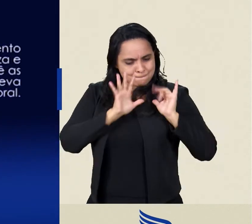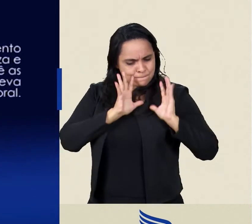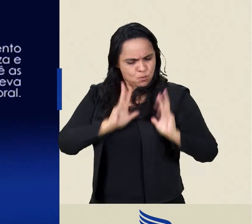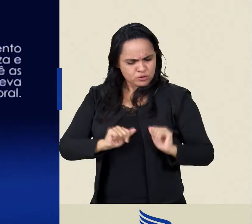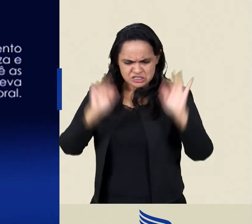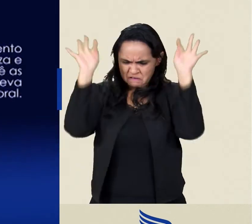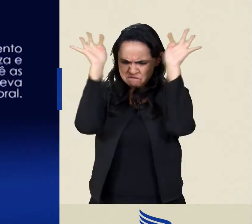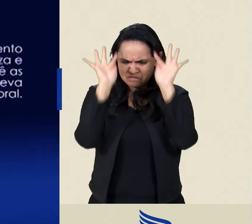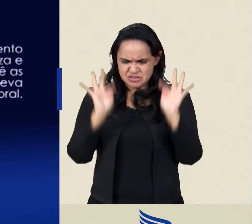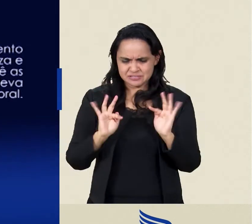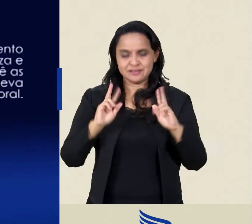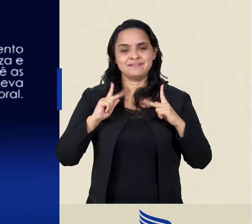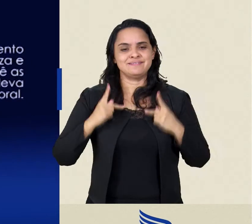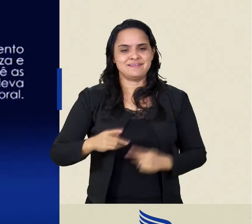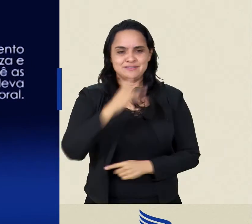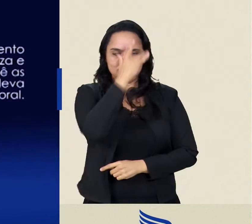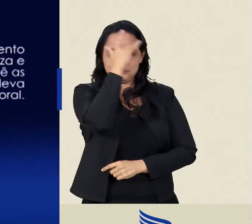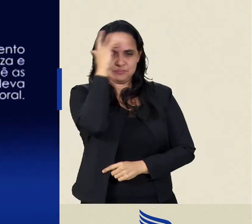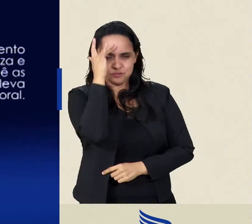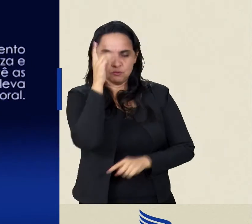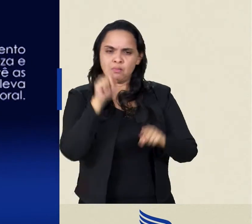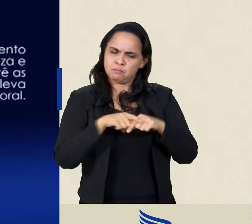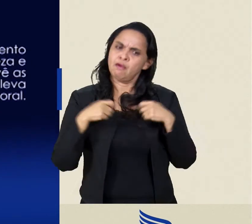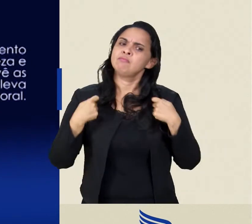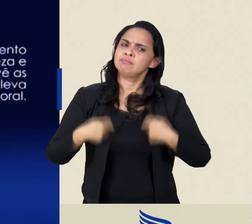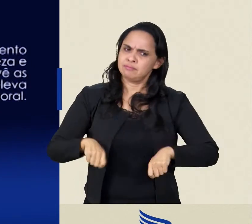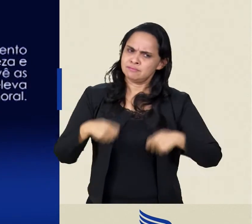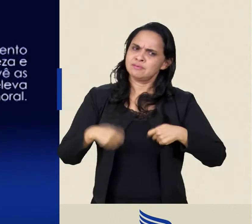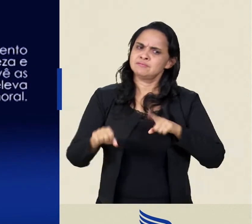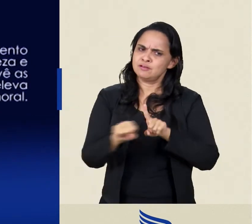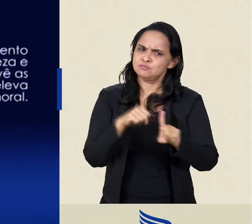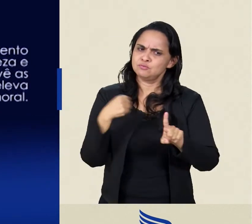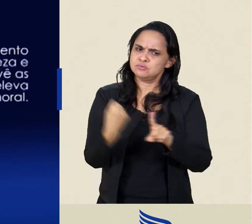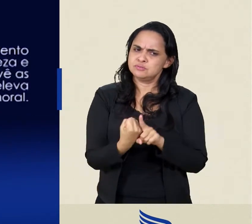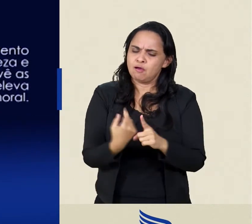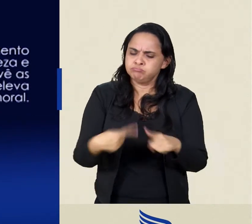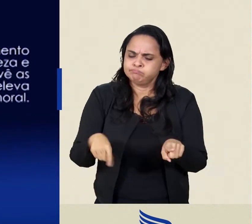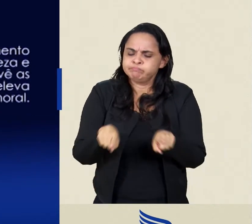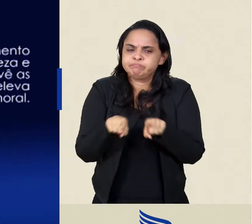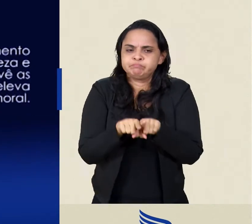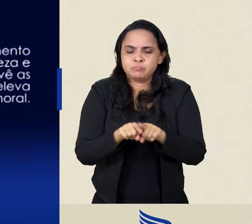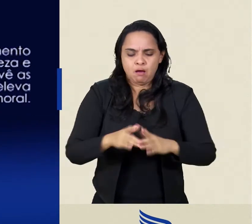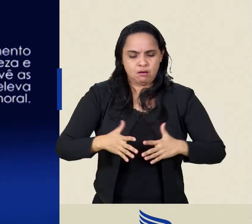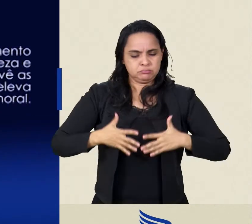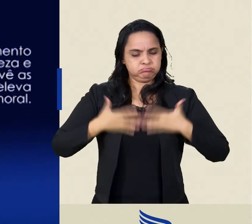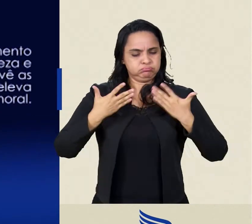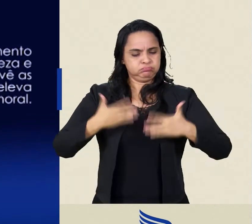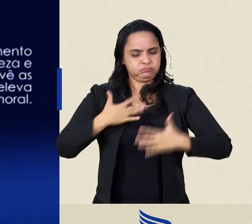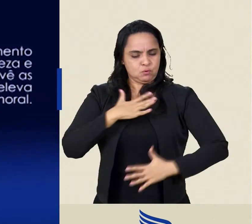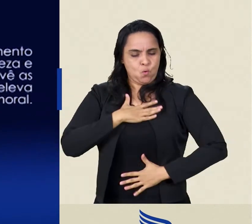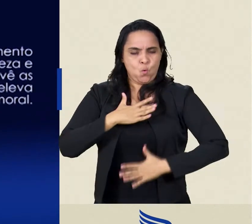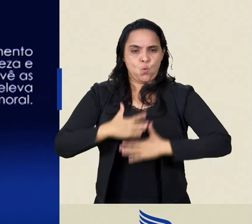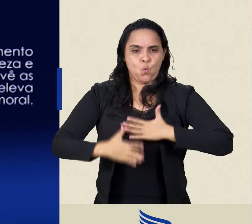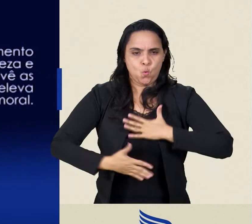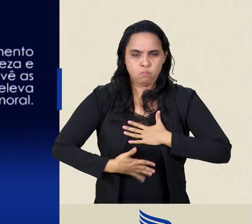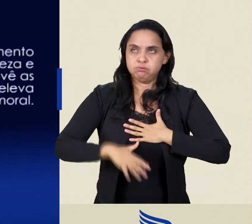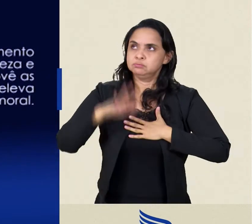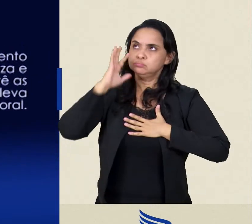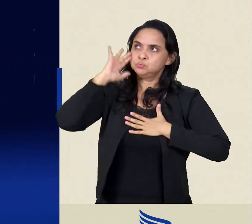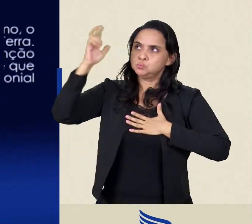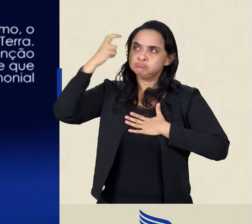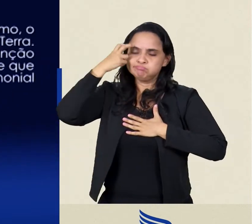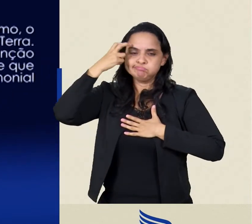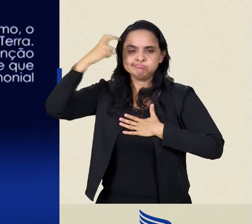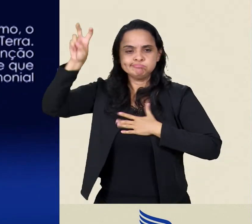felicidade do gênero humano, provê as necessidades sociais do homem, eleva a natureza física,